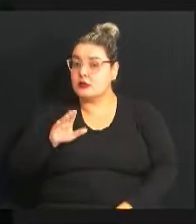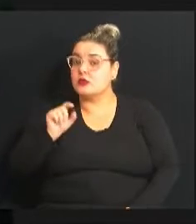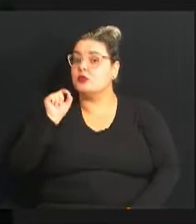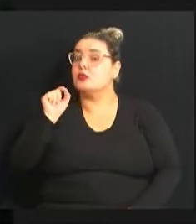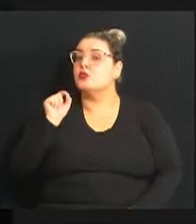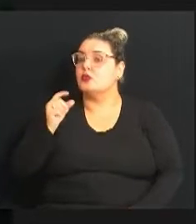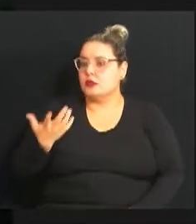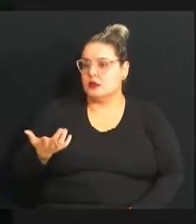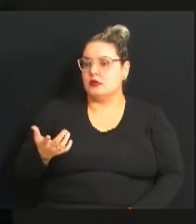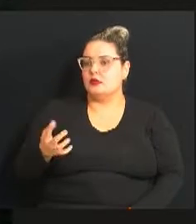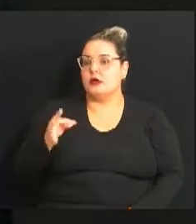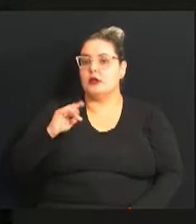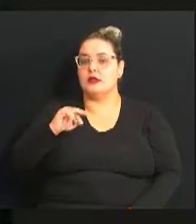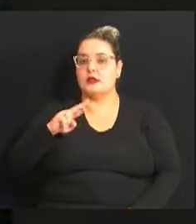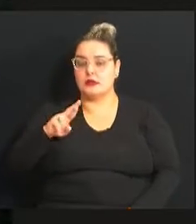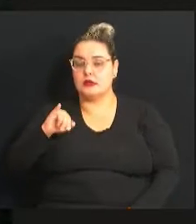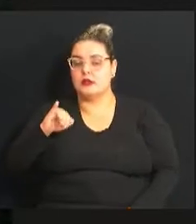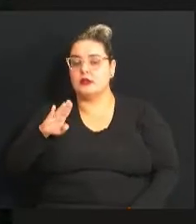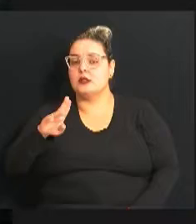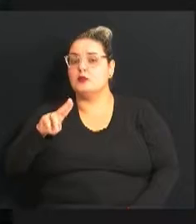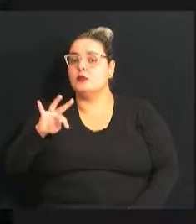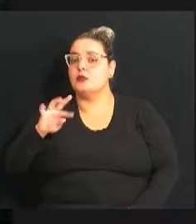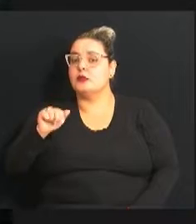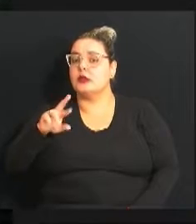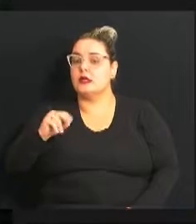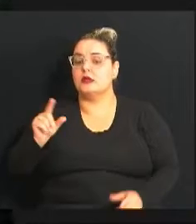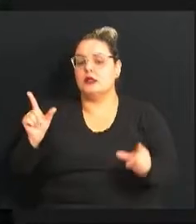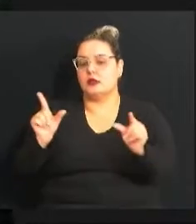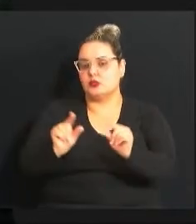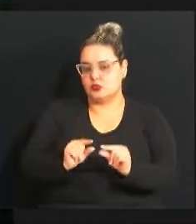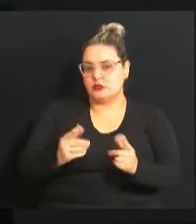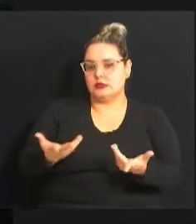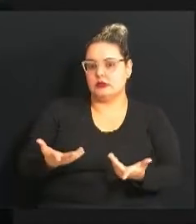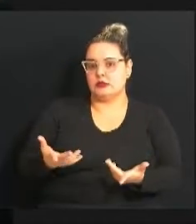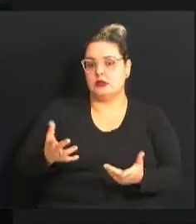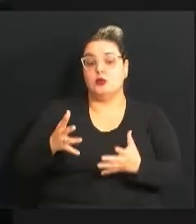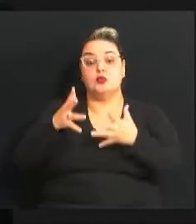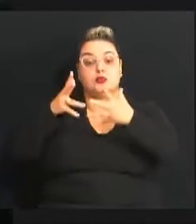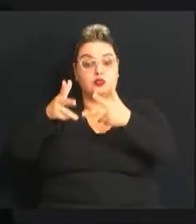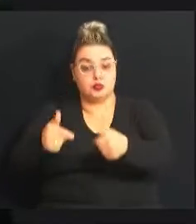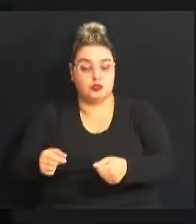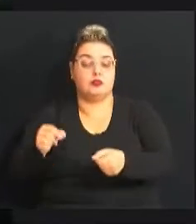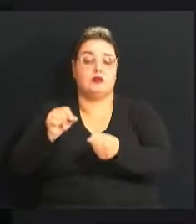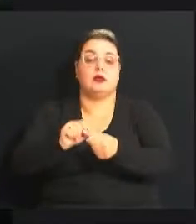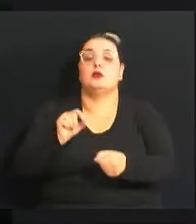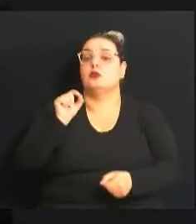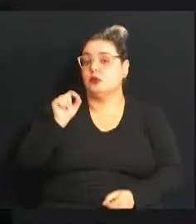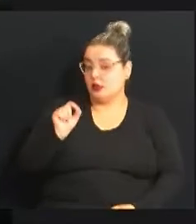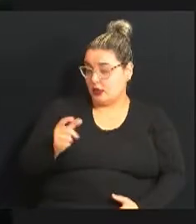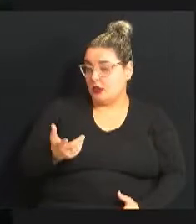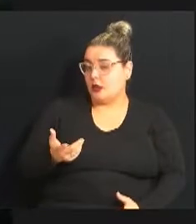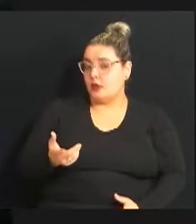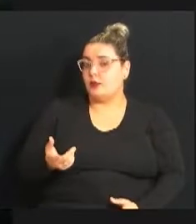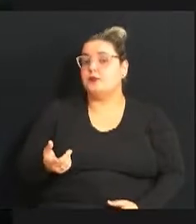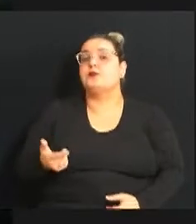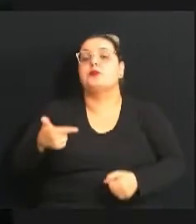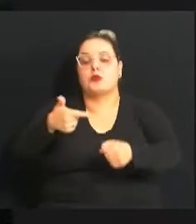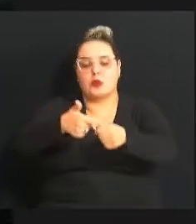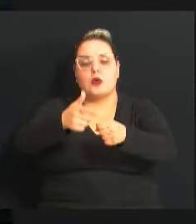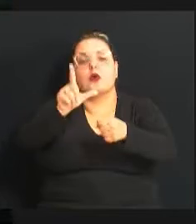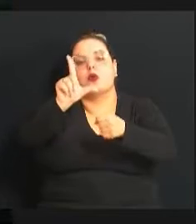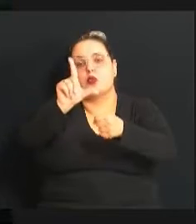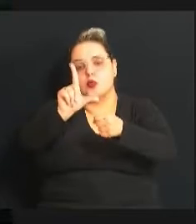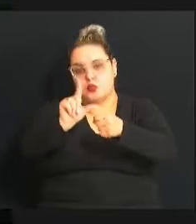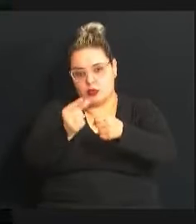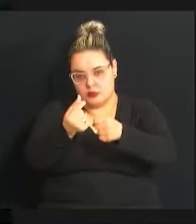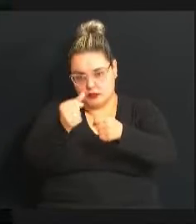redução tributária que incidiu sobre os combustíveis. Então, tudo isso, né, fez com que realmente o preço dos combustíveis caísse de forma